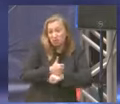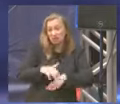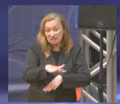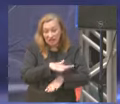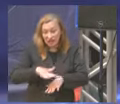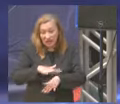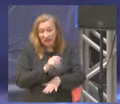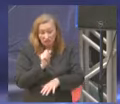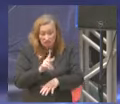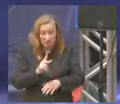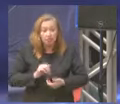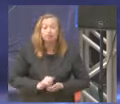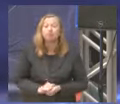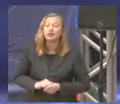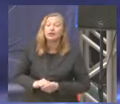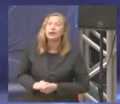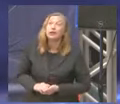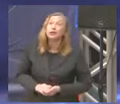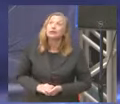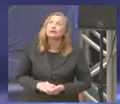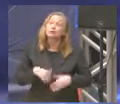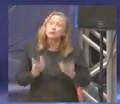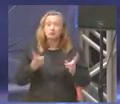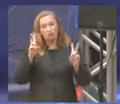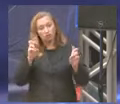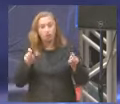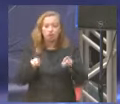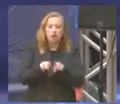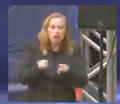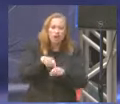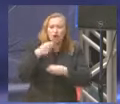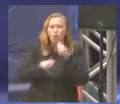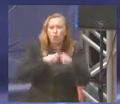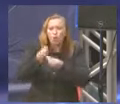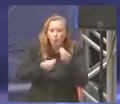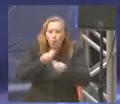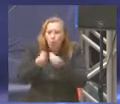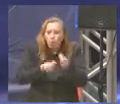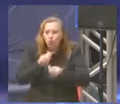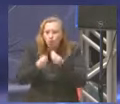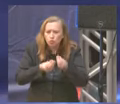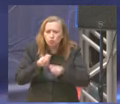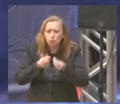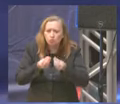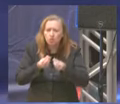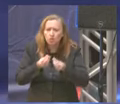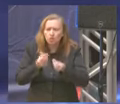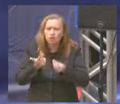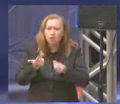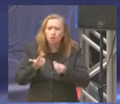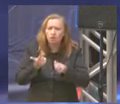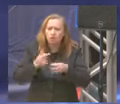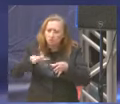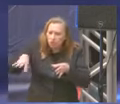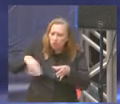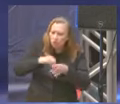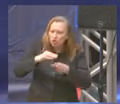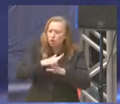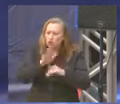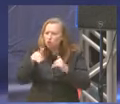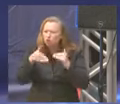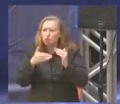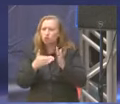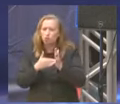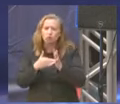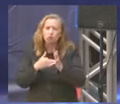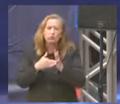Okay? E essa questão também de como é que você traz toda essa massa para